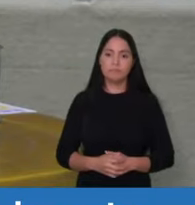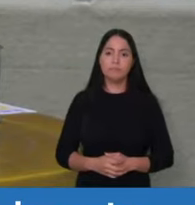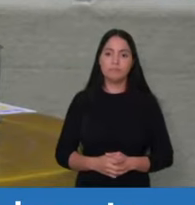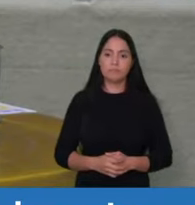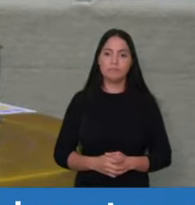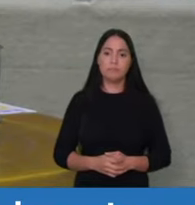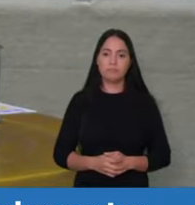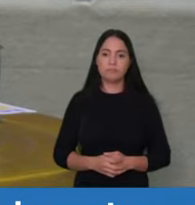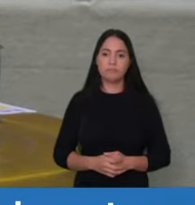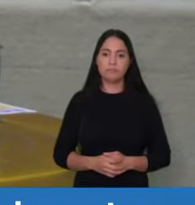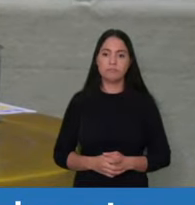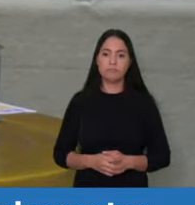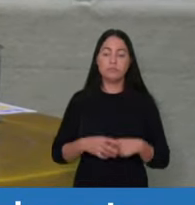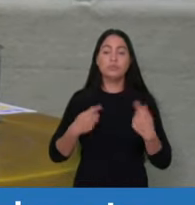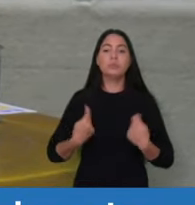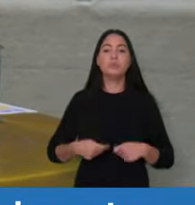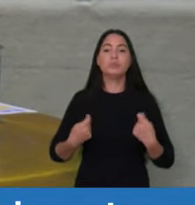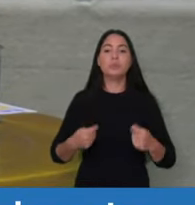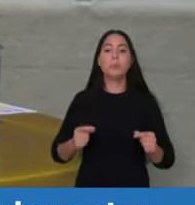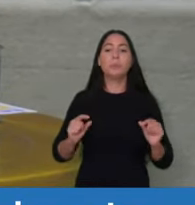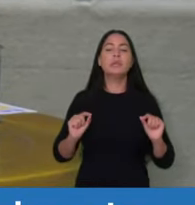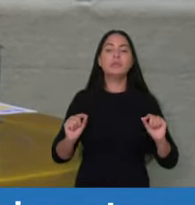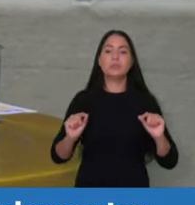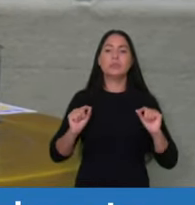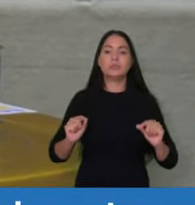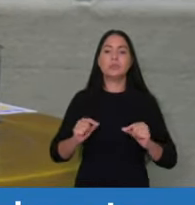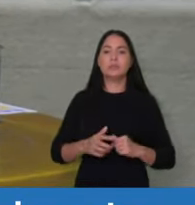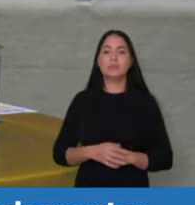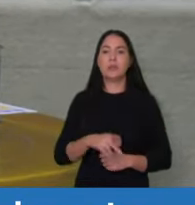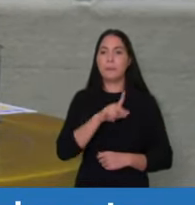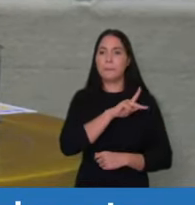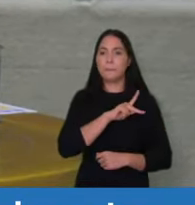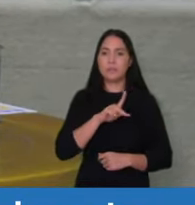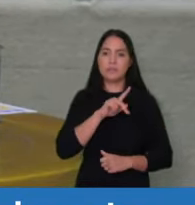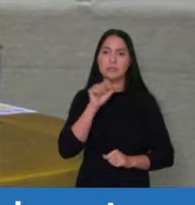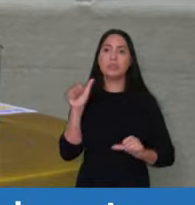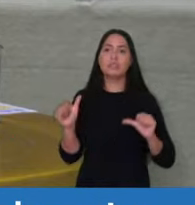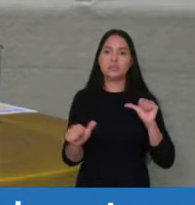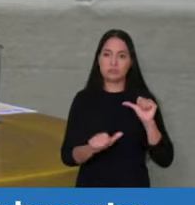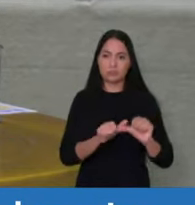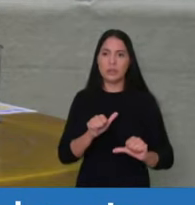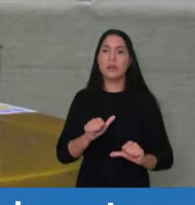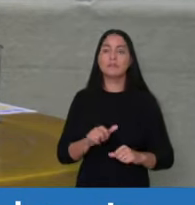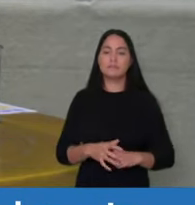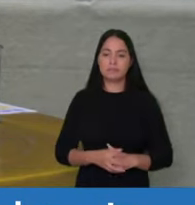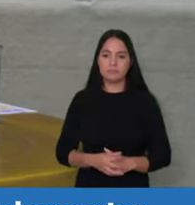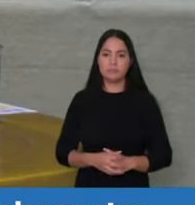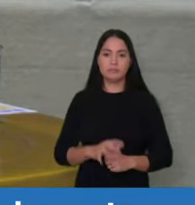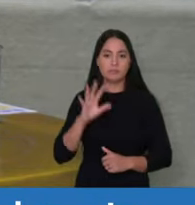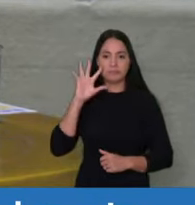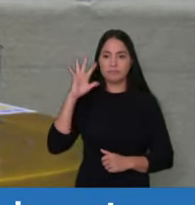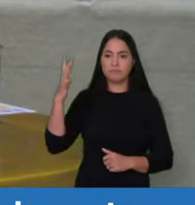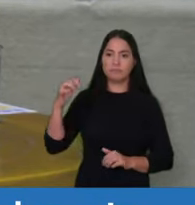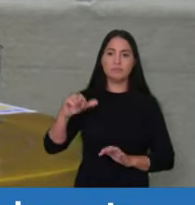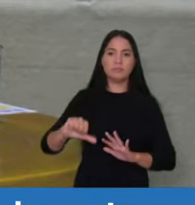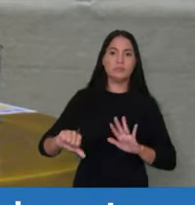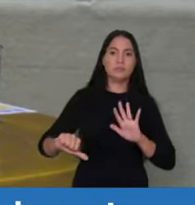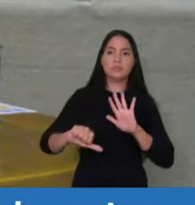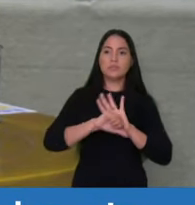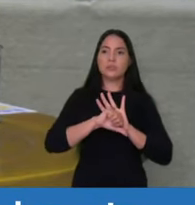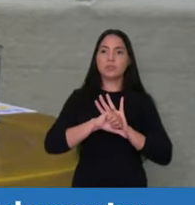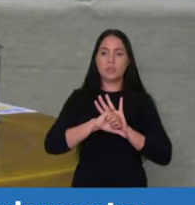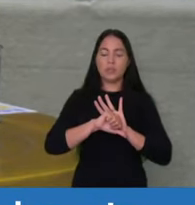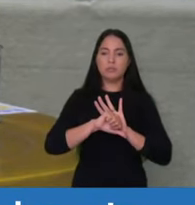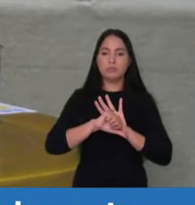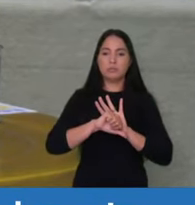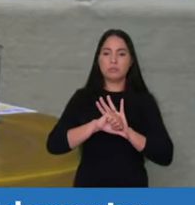Foi preciso a gente mudar de presidente para que um crime desse porte